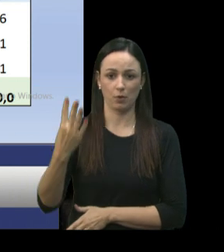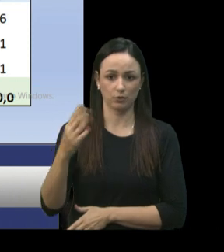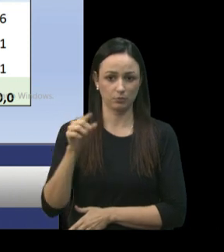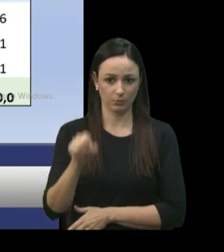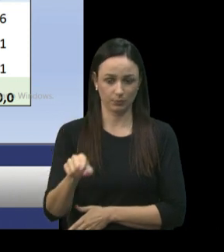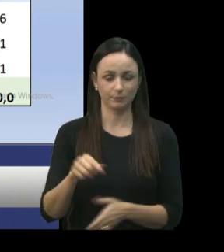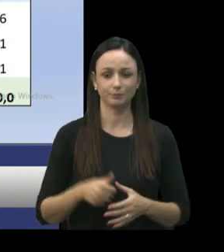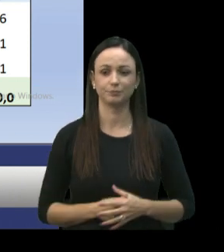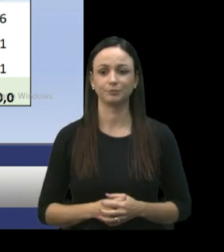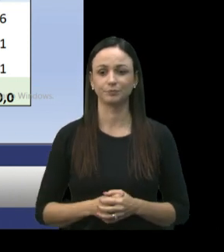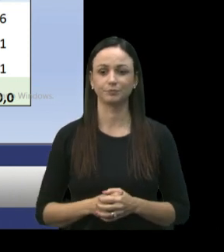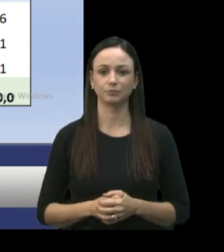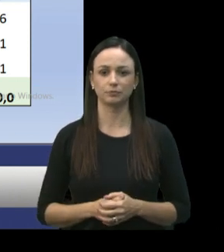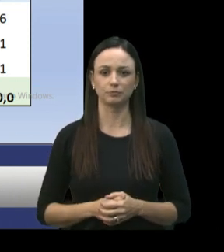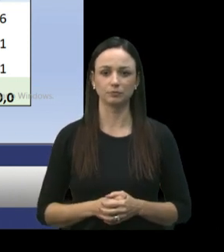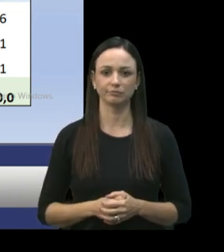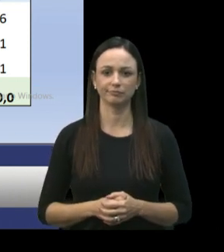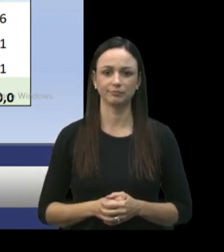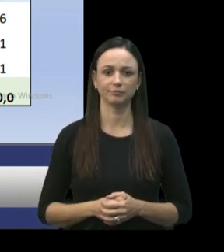670.884.000.